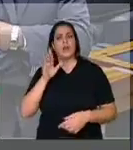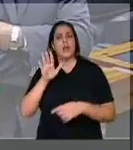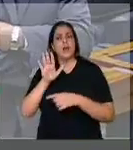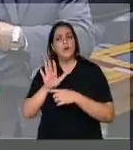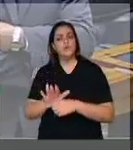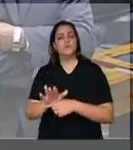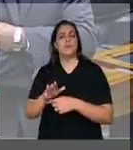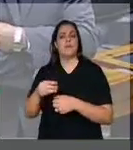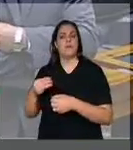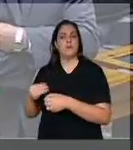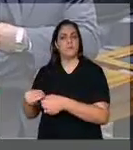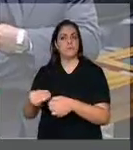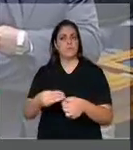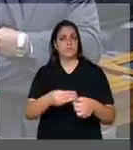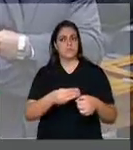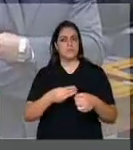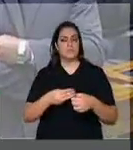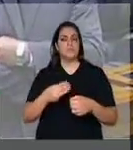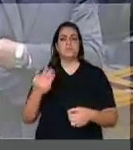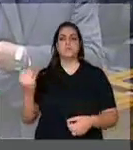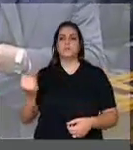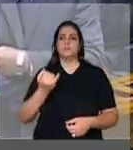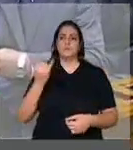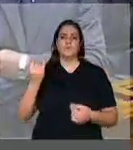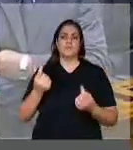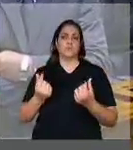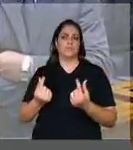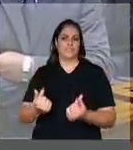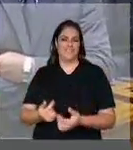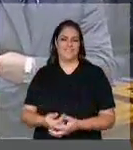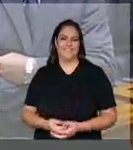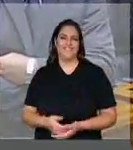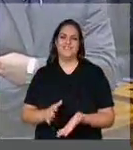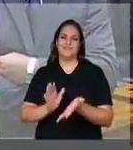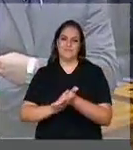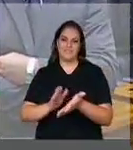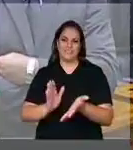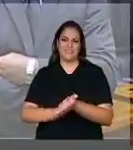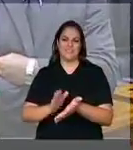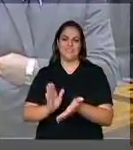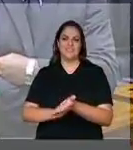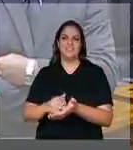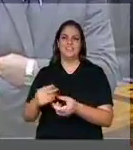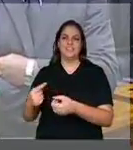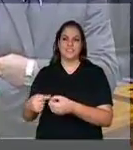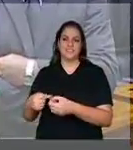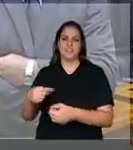o dinheiro faz milagre. Era isso. Parabéns a Nova Prata e parabéns Presidente, ao povo brasileiro.